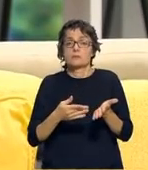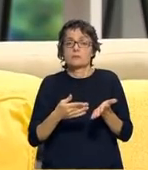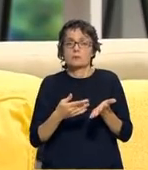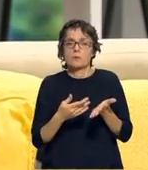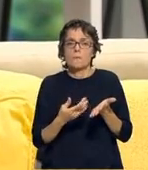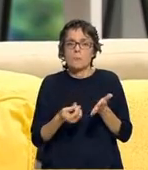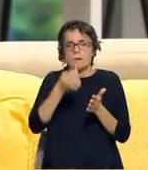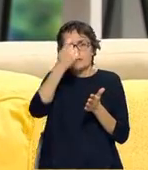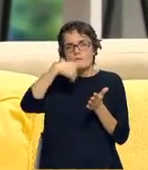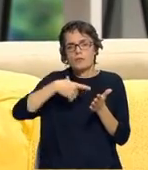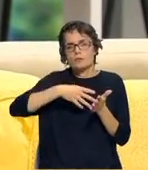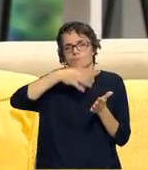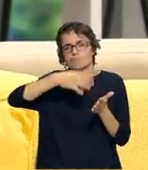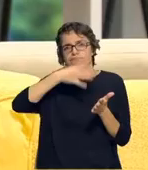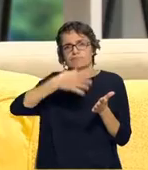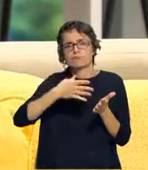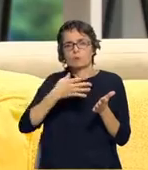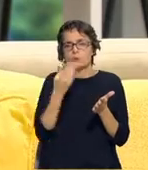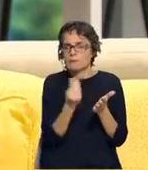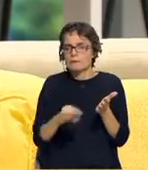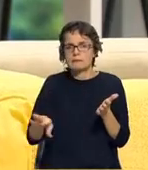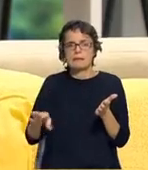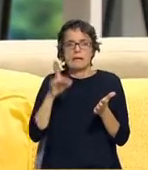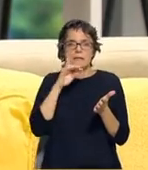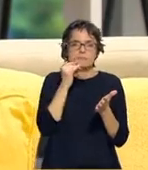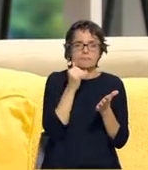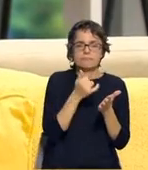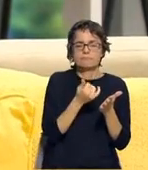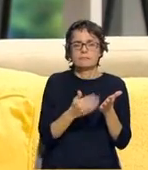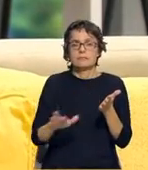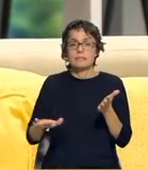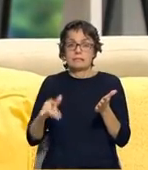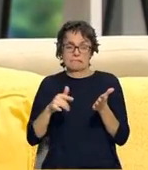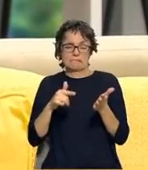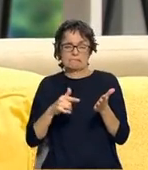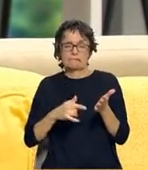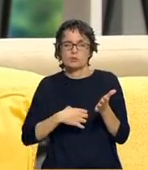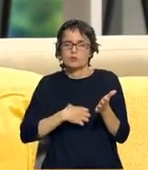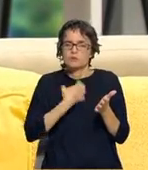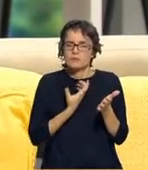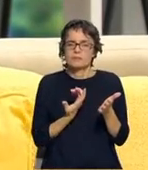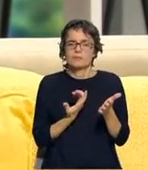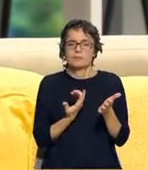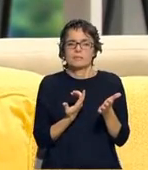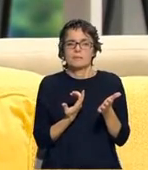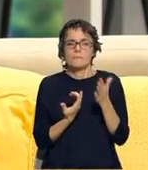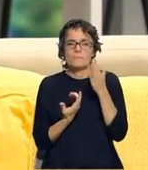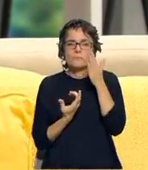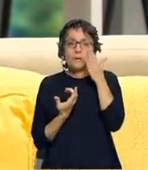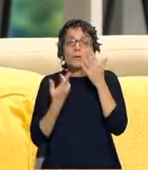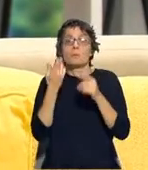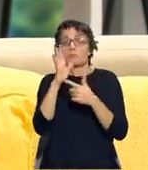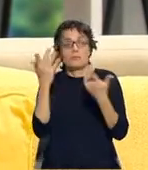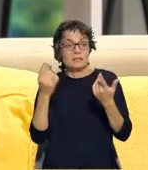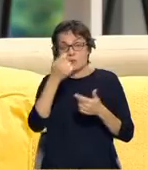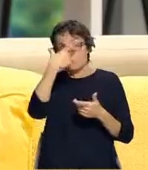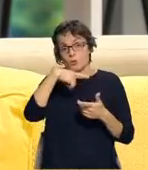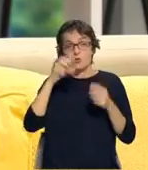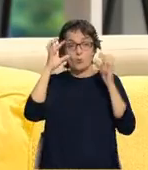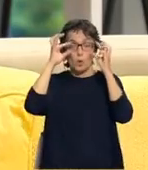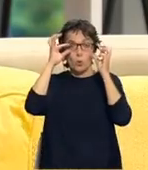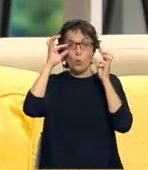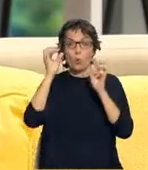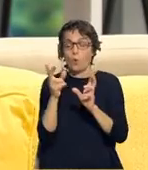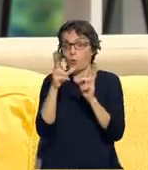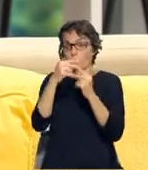com histórias de meninos e meninas, significa a história do Eduardo que ganhou uns óculos novos, significa a família da